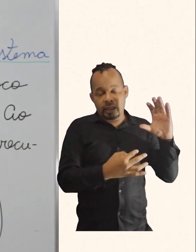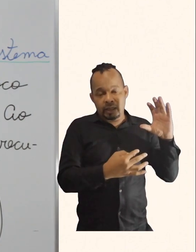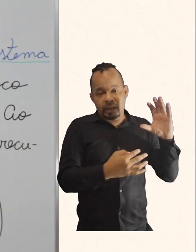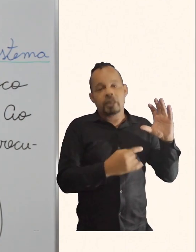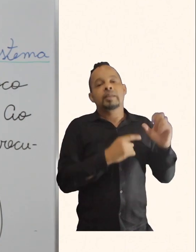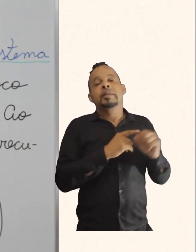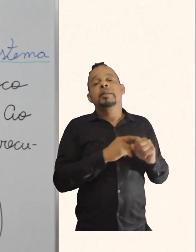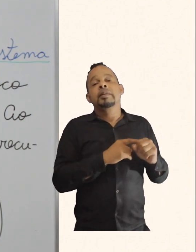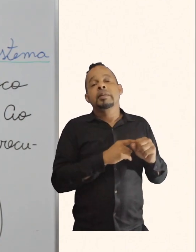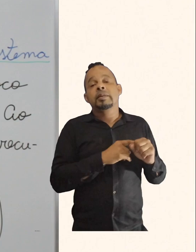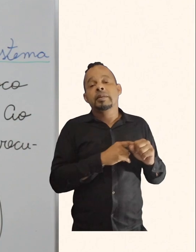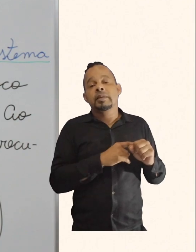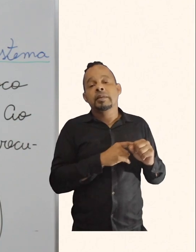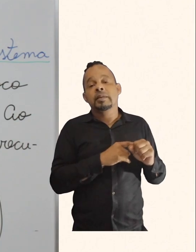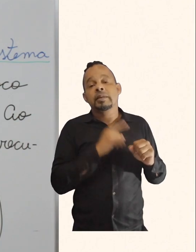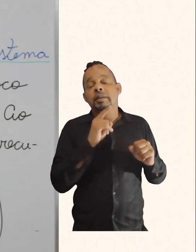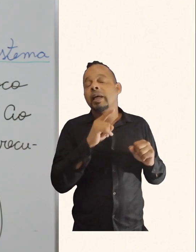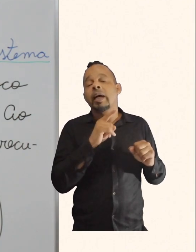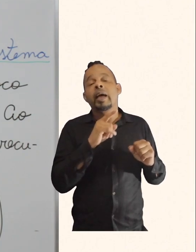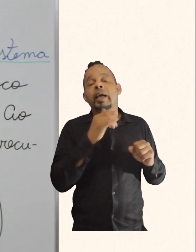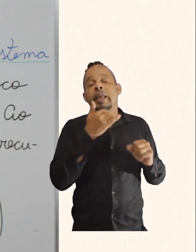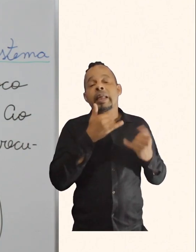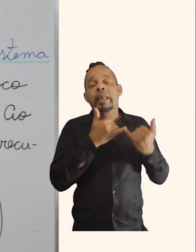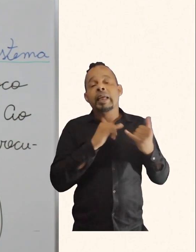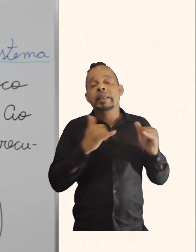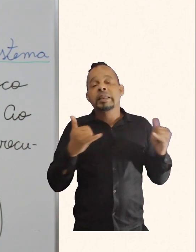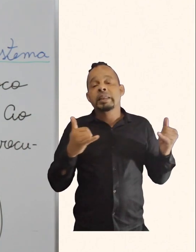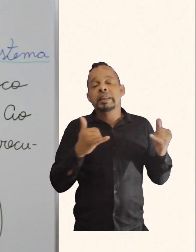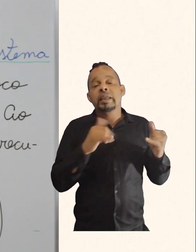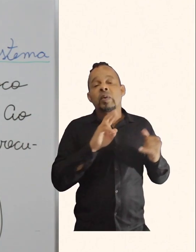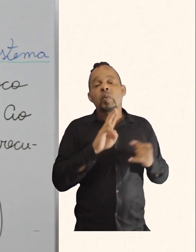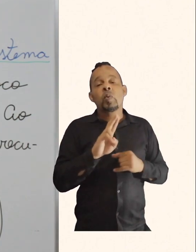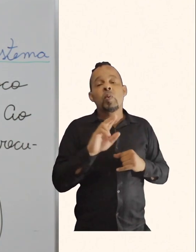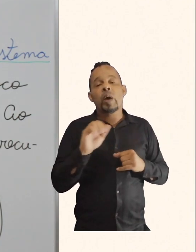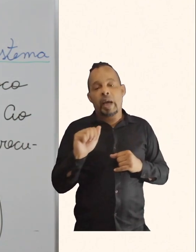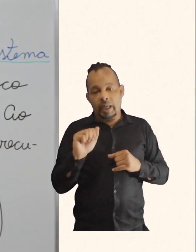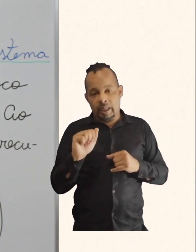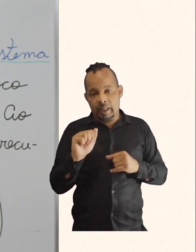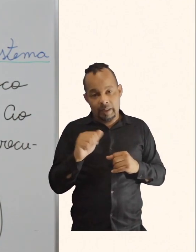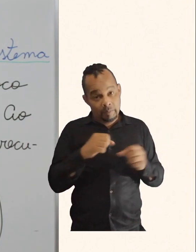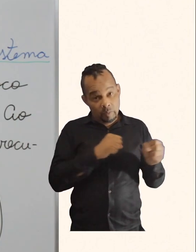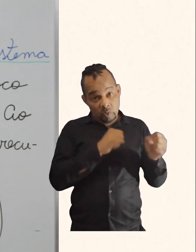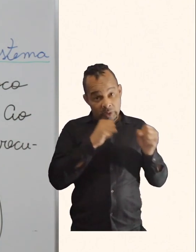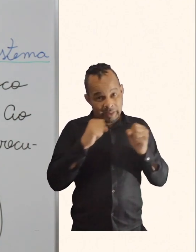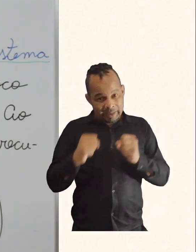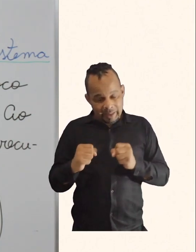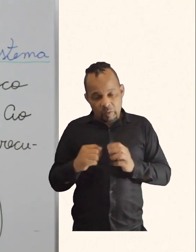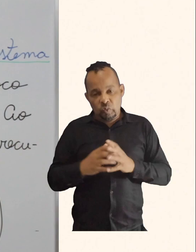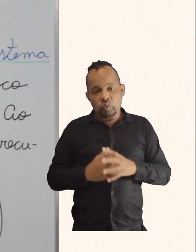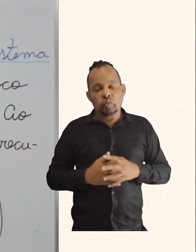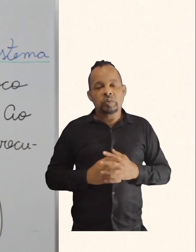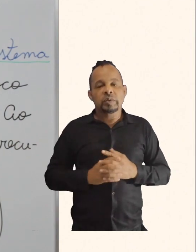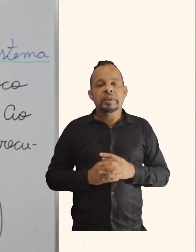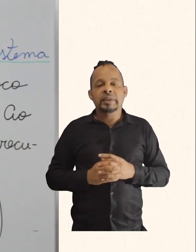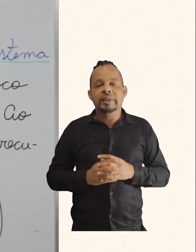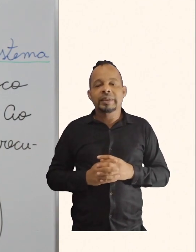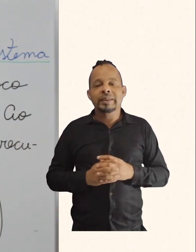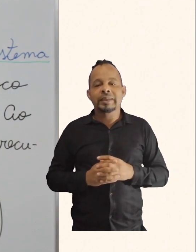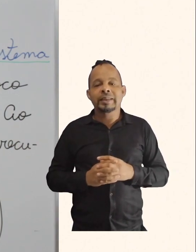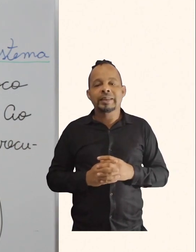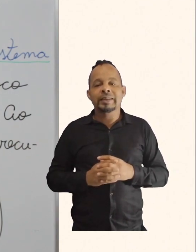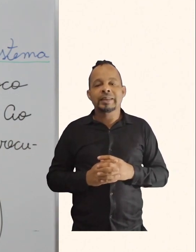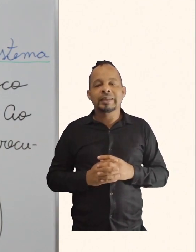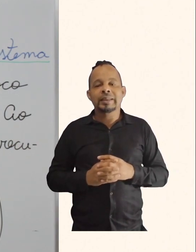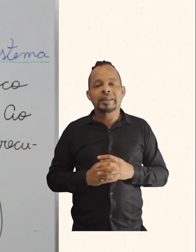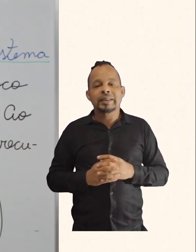tem uma energia potencial UA. Beleza? Então quando formos falar de energia potencial,